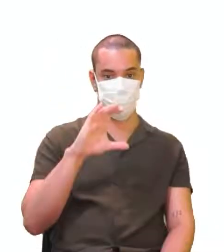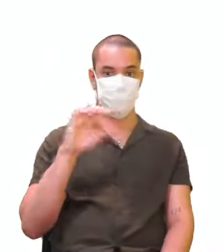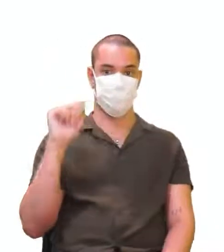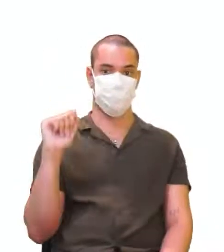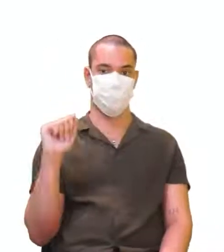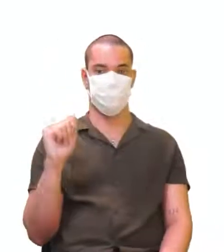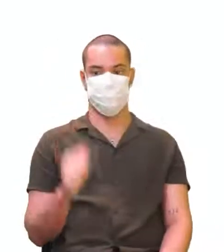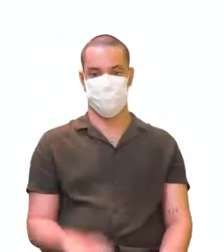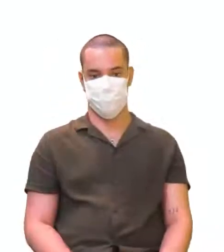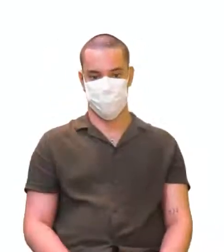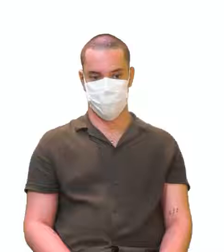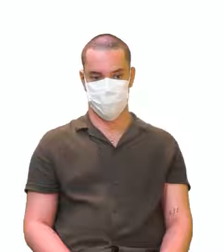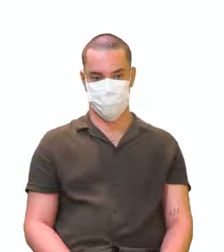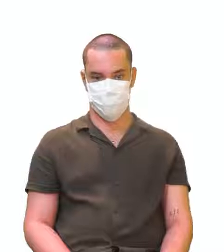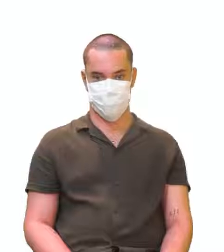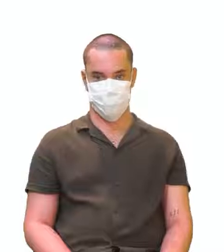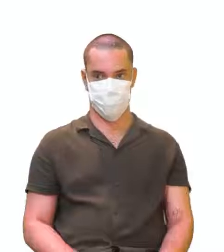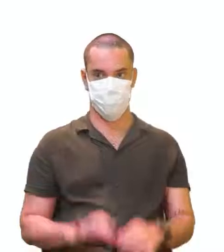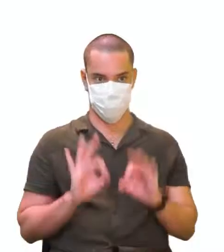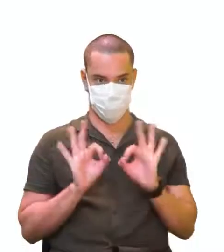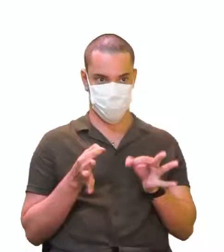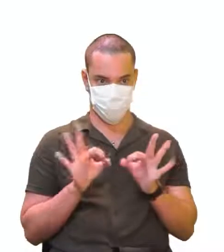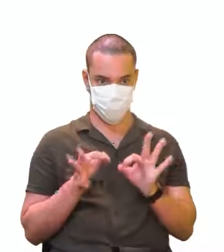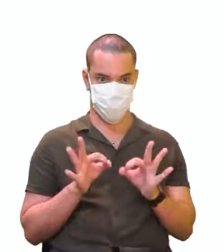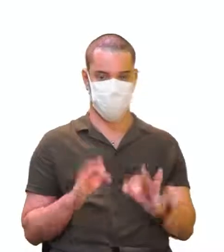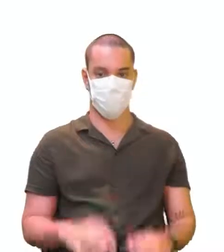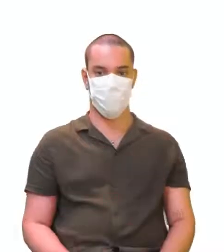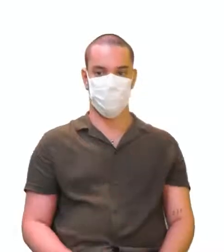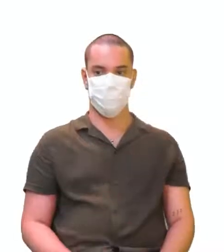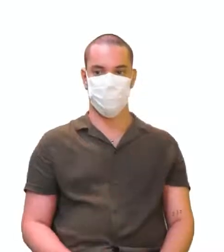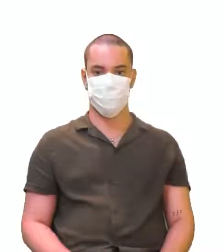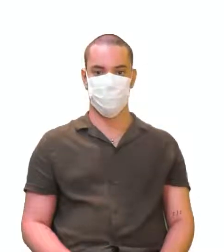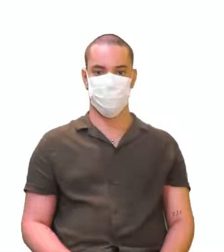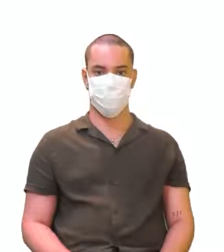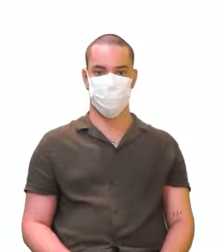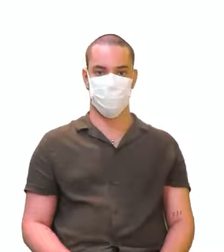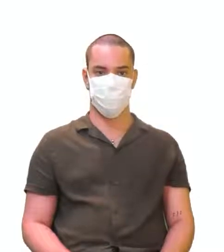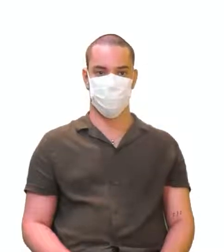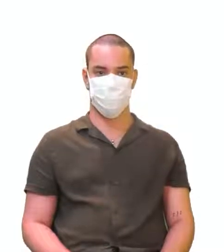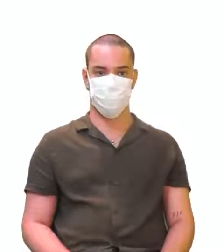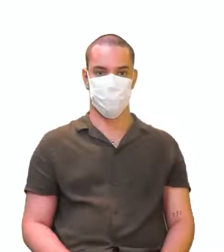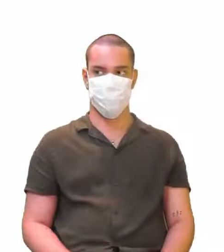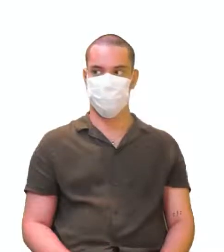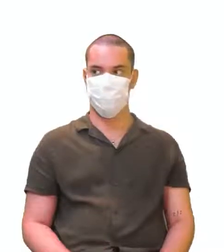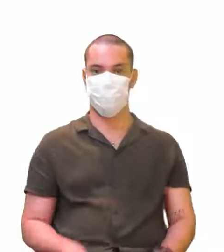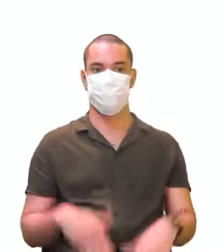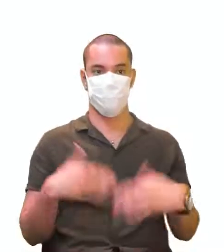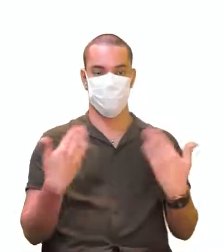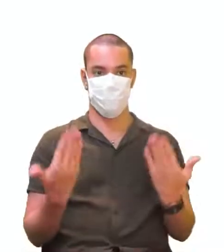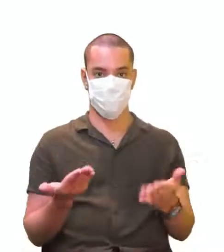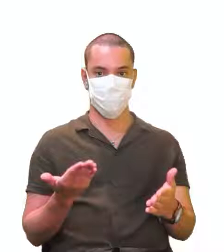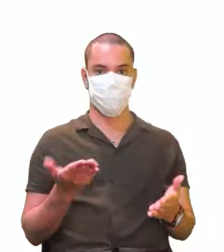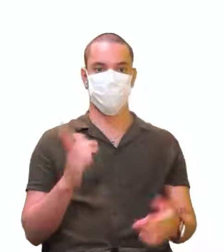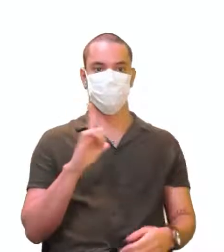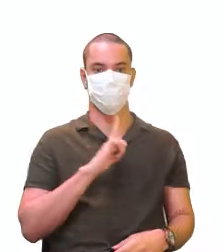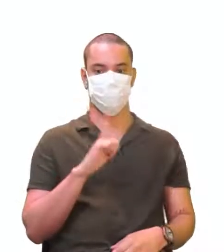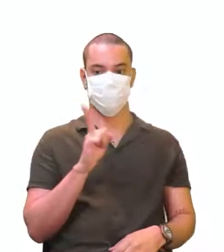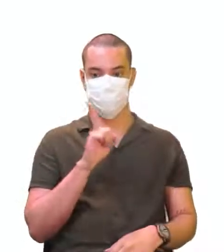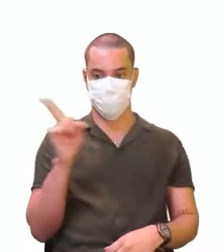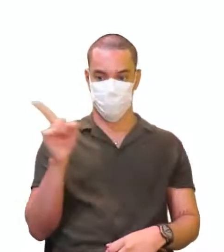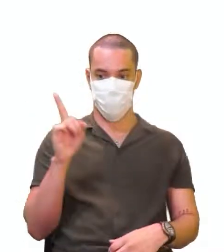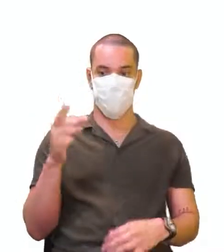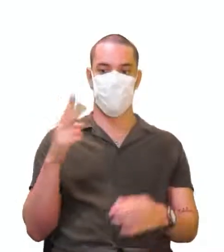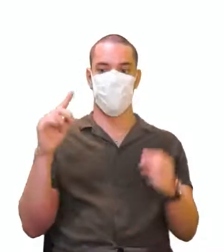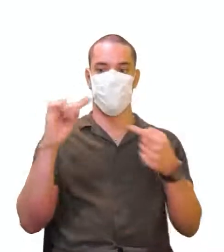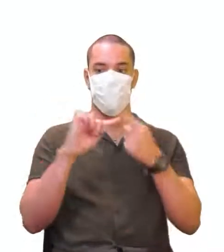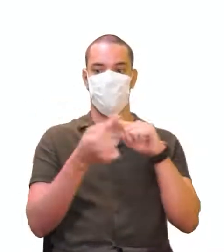o Azinho. Tá bom? Vamos seguir então. O quadro abaixo representa as